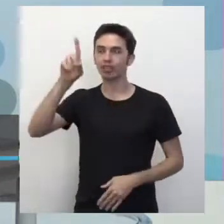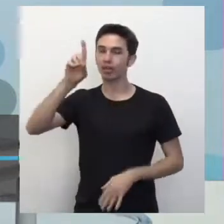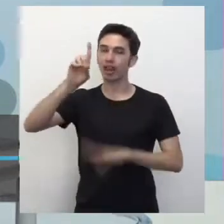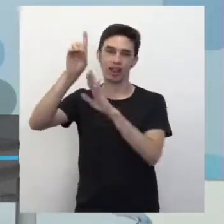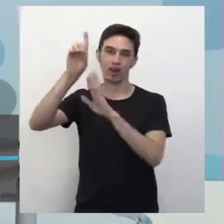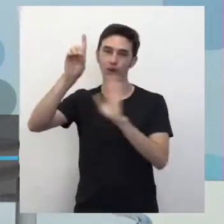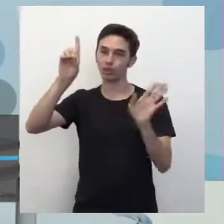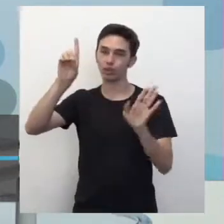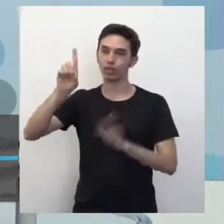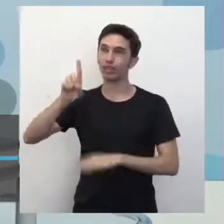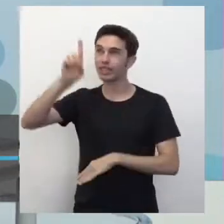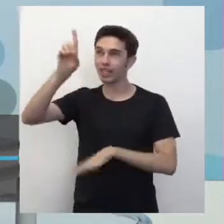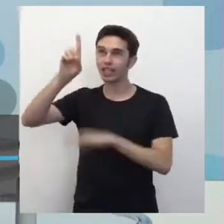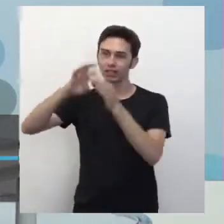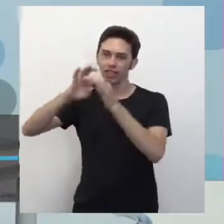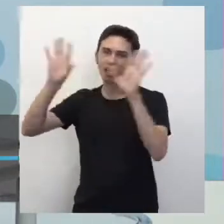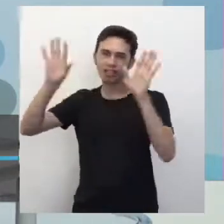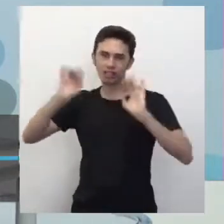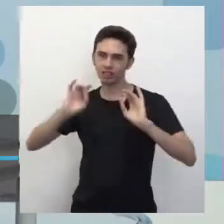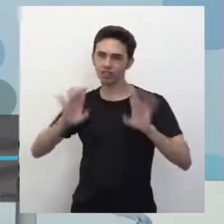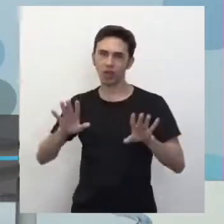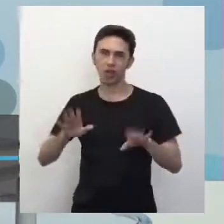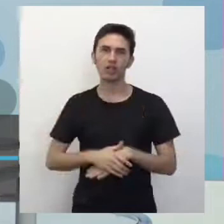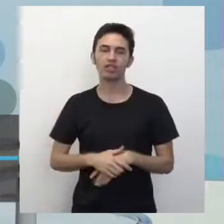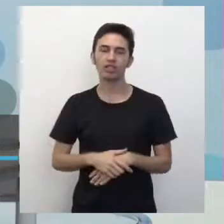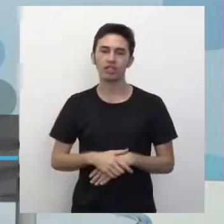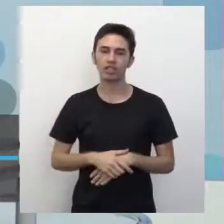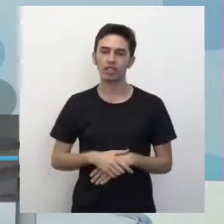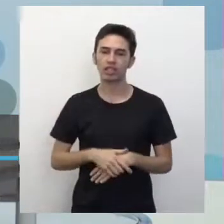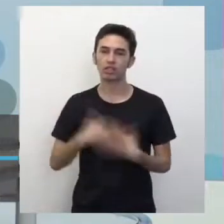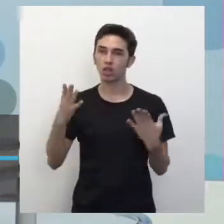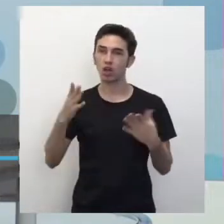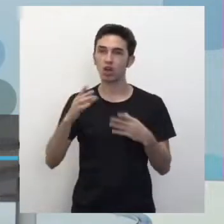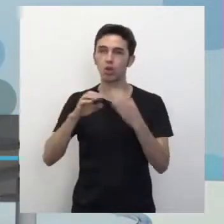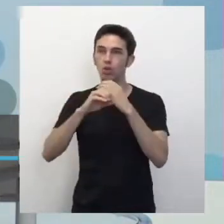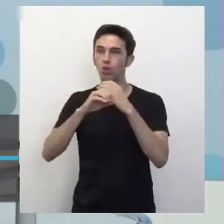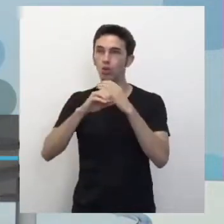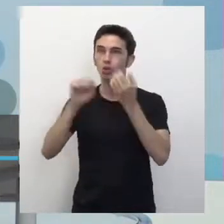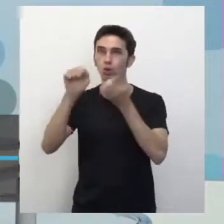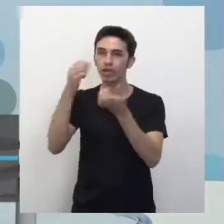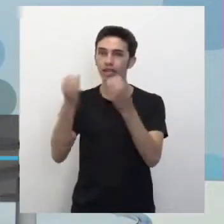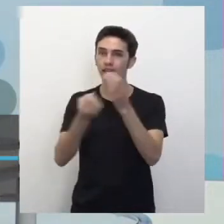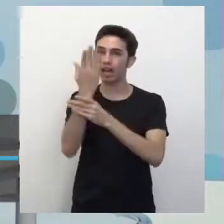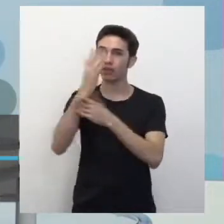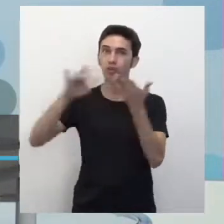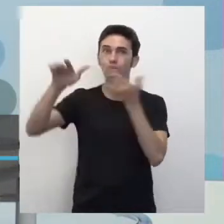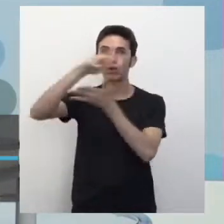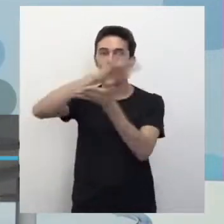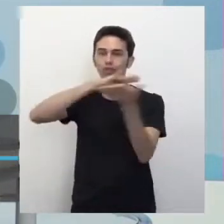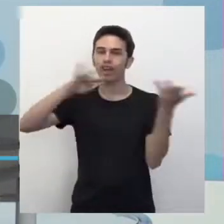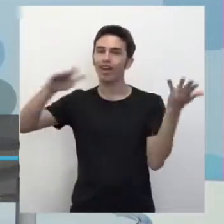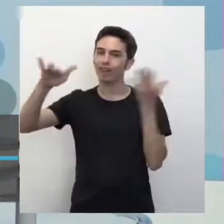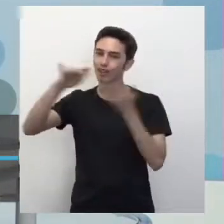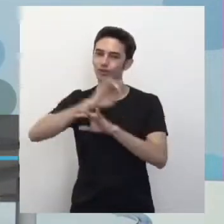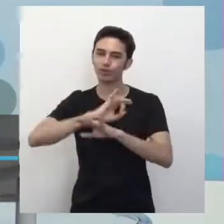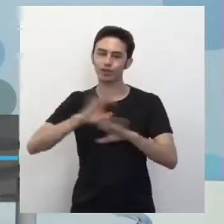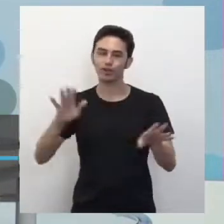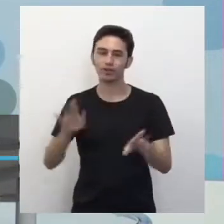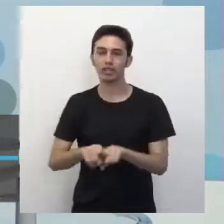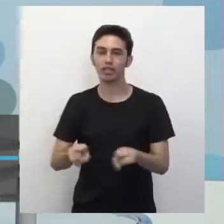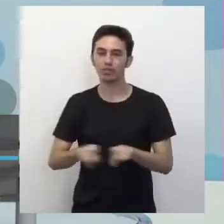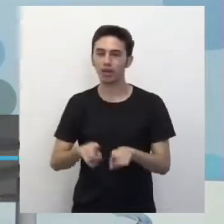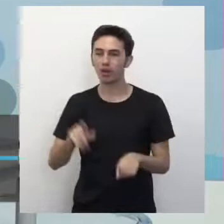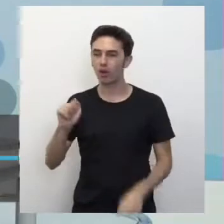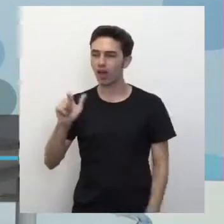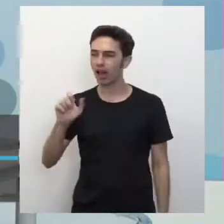Então só Deus é totalmente livre, somente o grande arquiteto do universo. E o professor Alexandro, ele trouxe uma resposta de um aluno